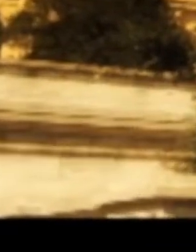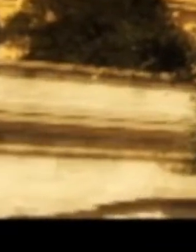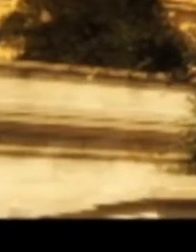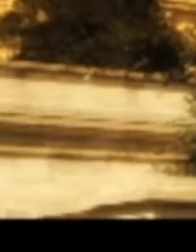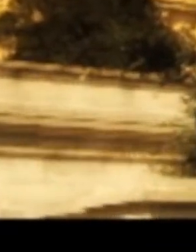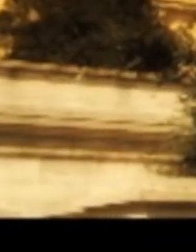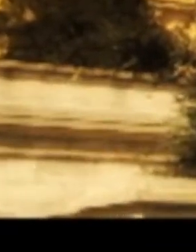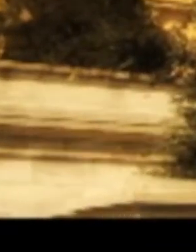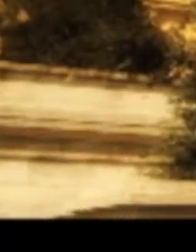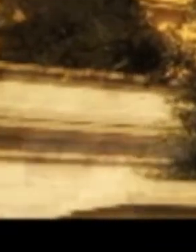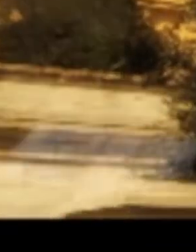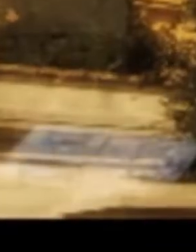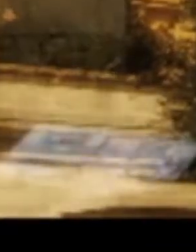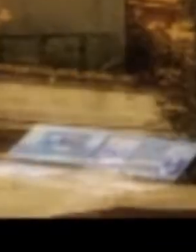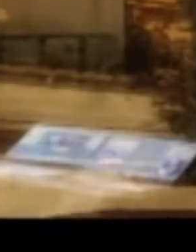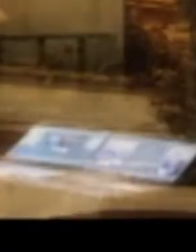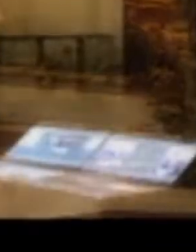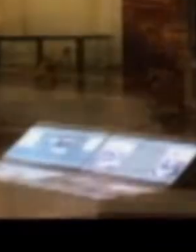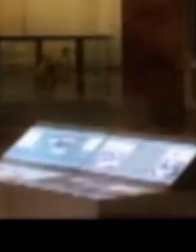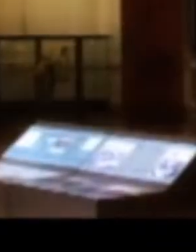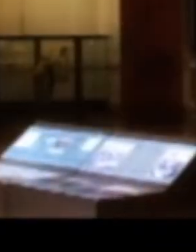Sônia Patas da Amizade,